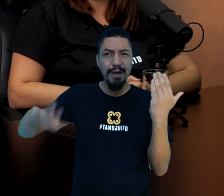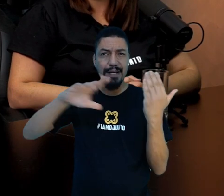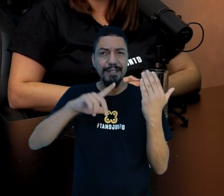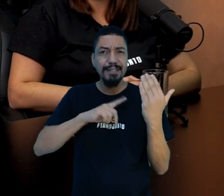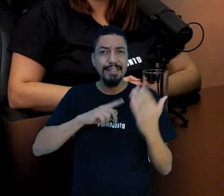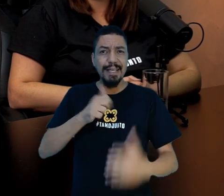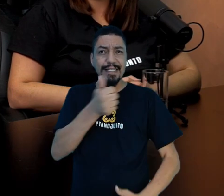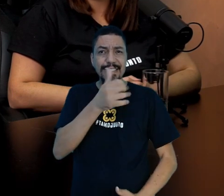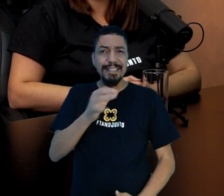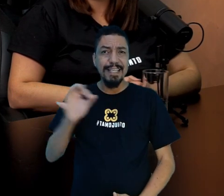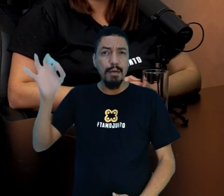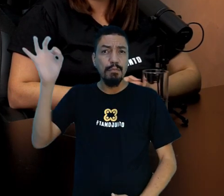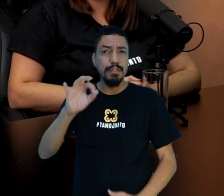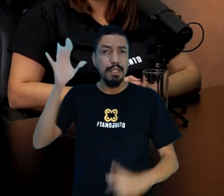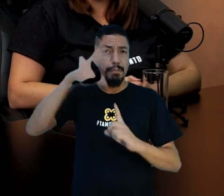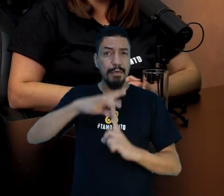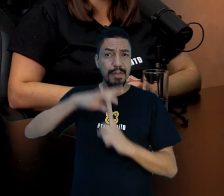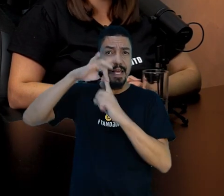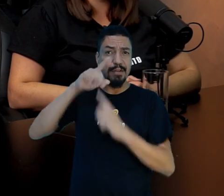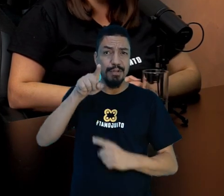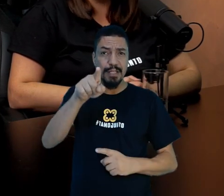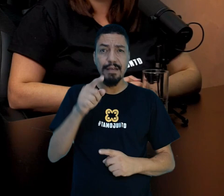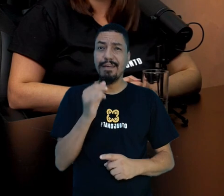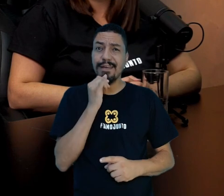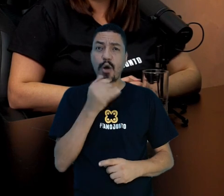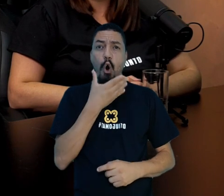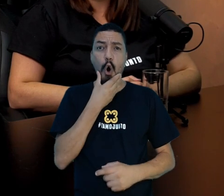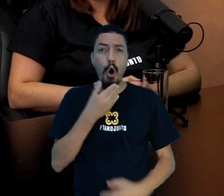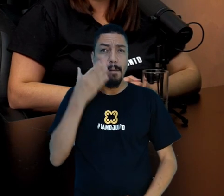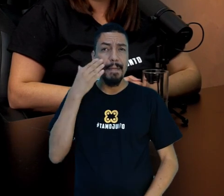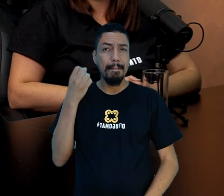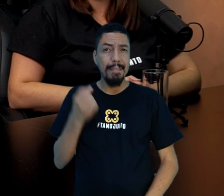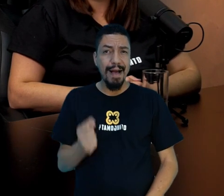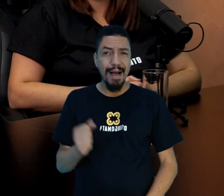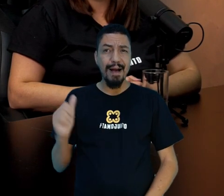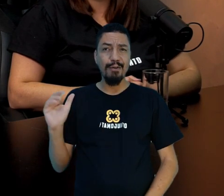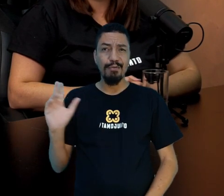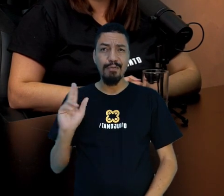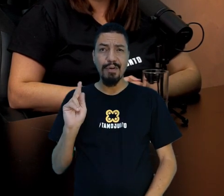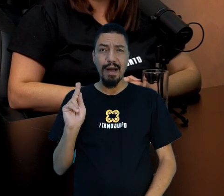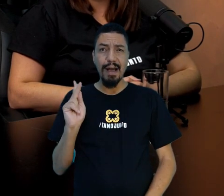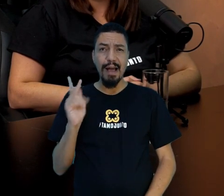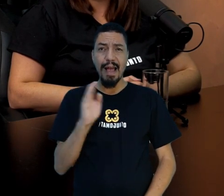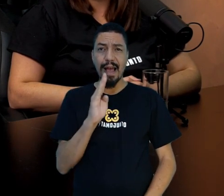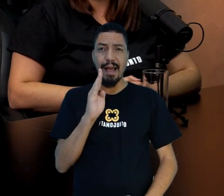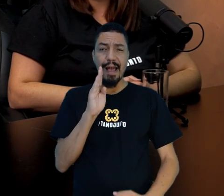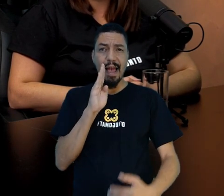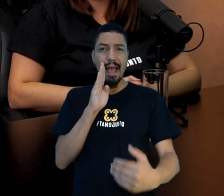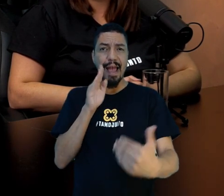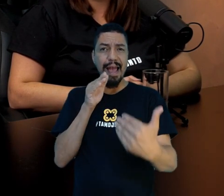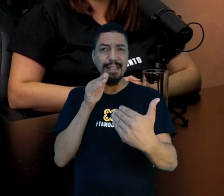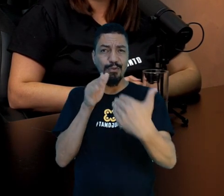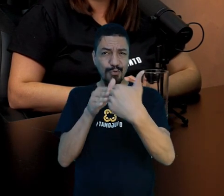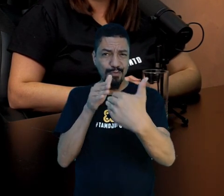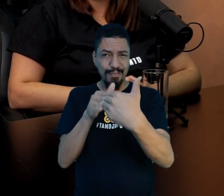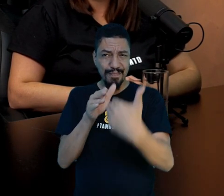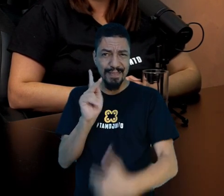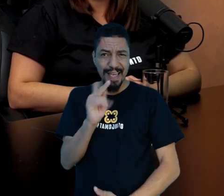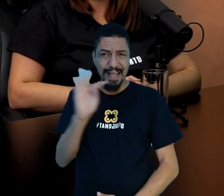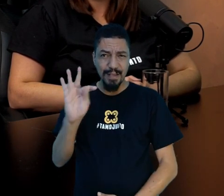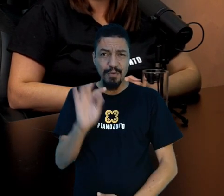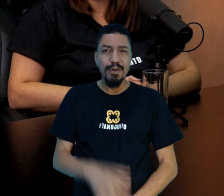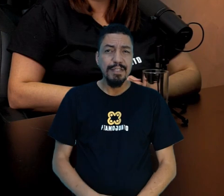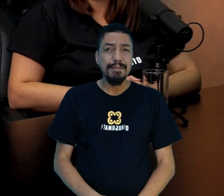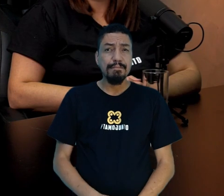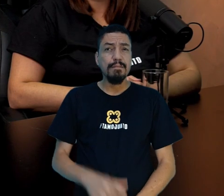pessoas que têm 100% dos privilégios ali. No caso, homens brancos heterossexuais, né? Então, por que não